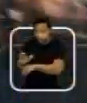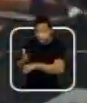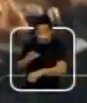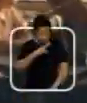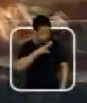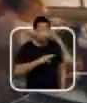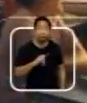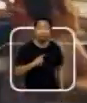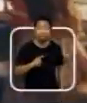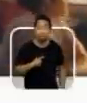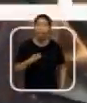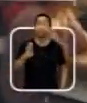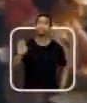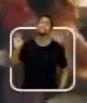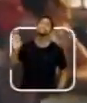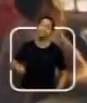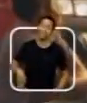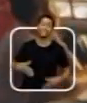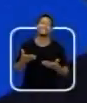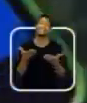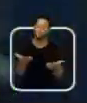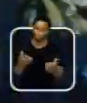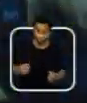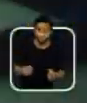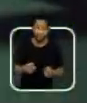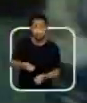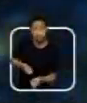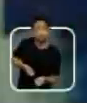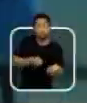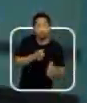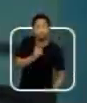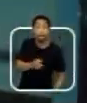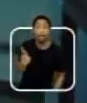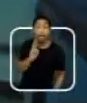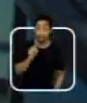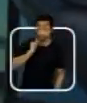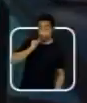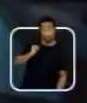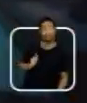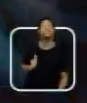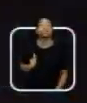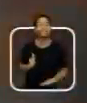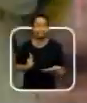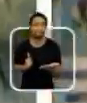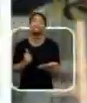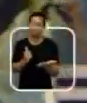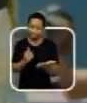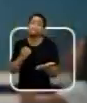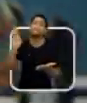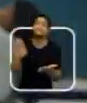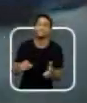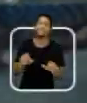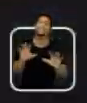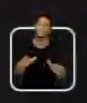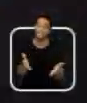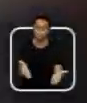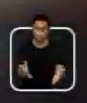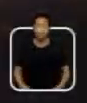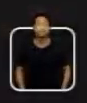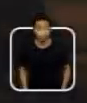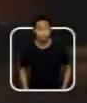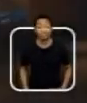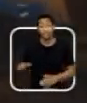Estágio remunerado? É bem isso. Bolsas de até R$1.000. É bem